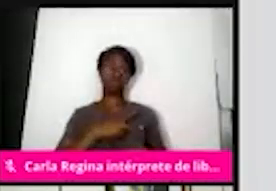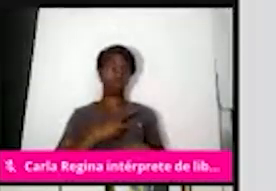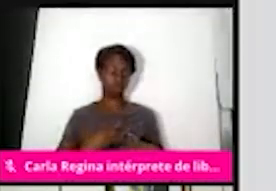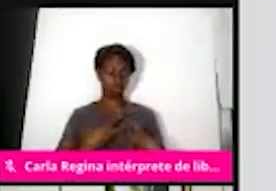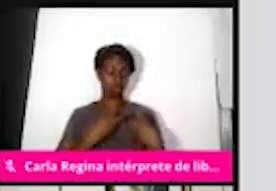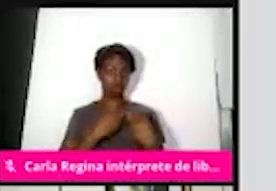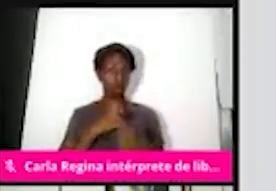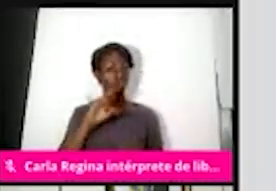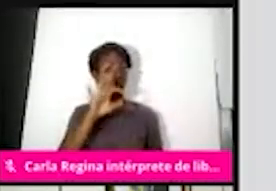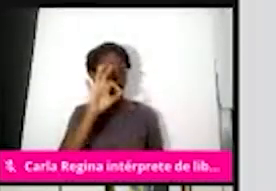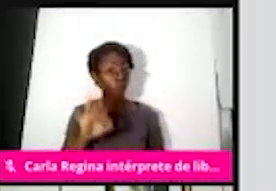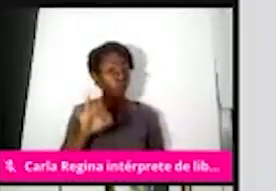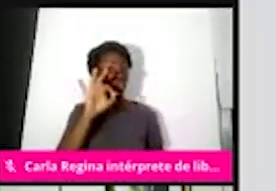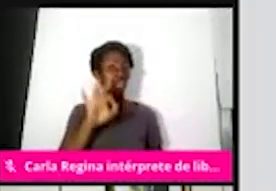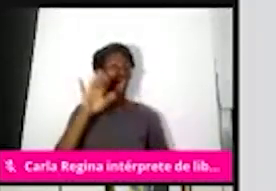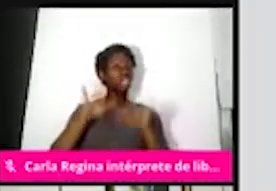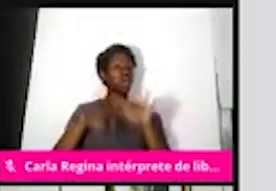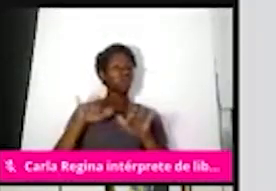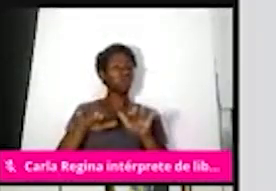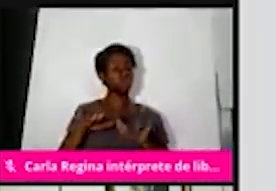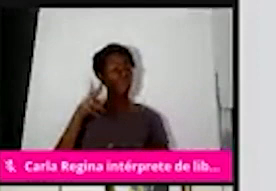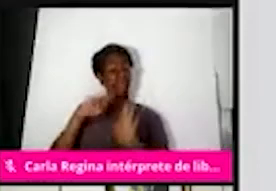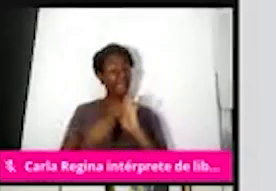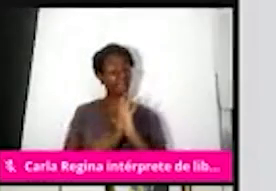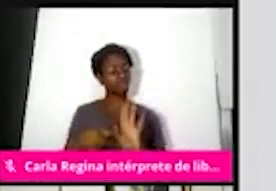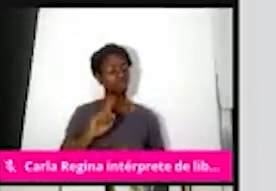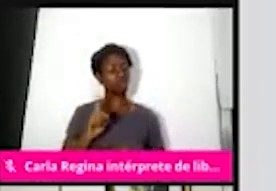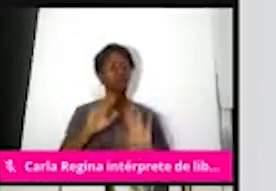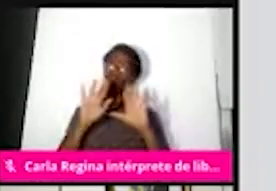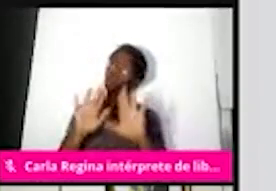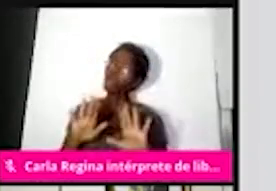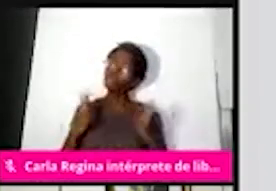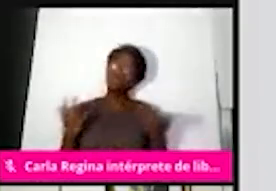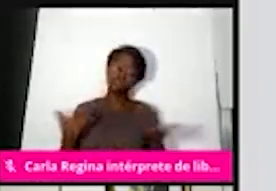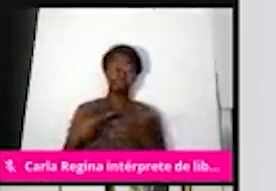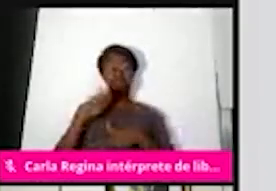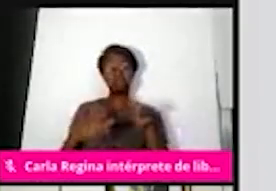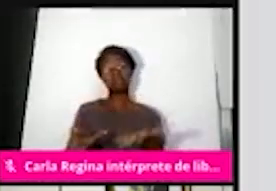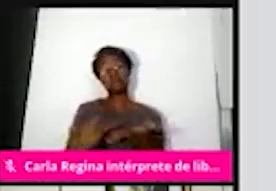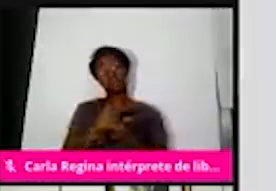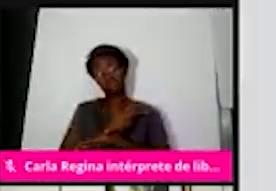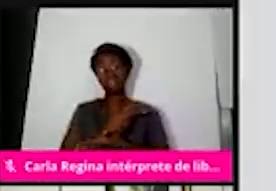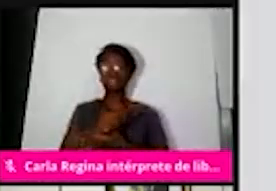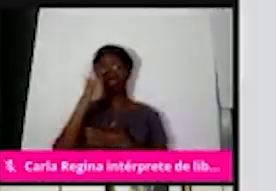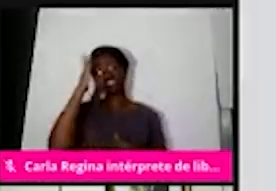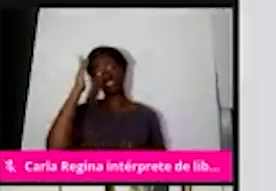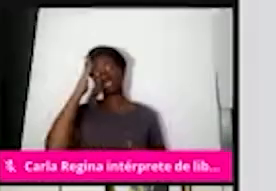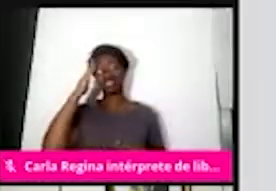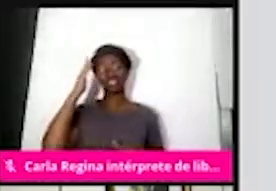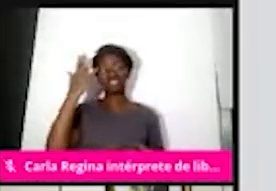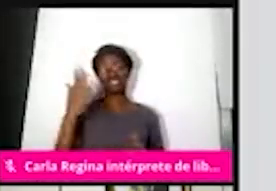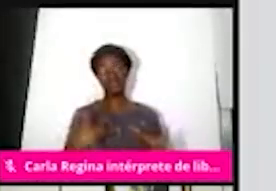todas as doenças que acometem as mamas também causam impactos na saúde mental das mulheres o